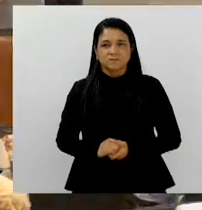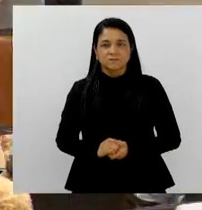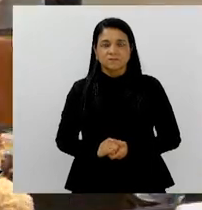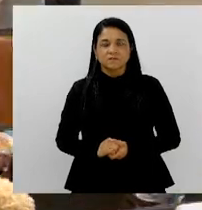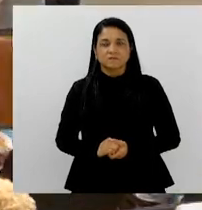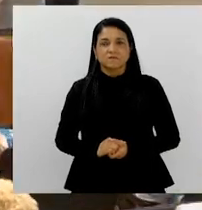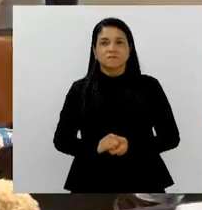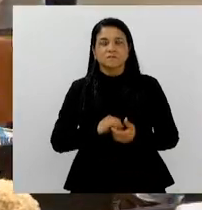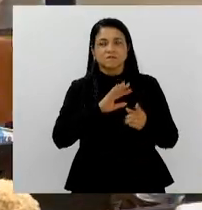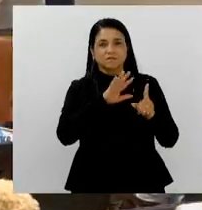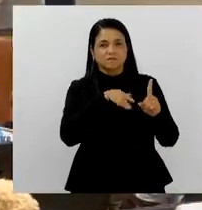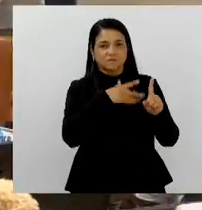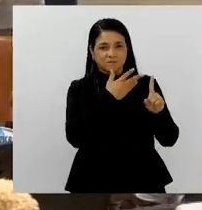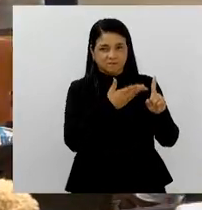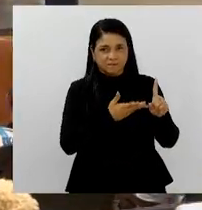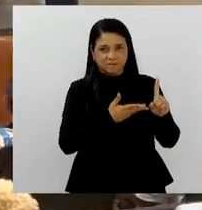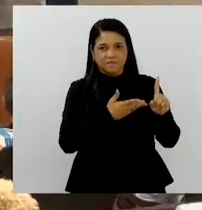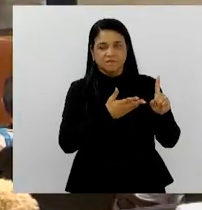Próximo agraciado.